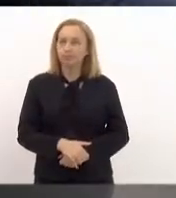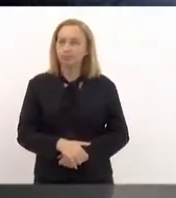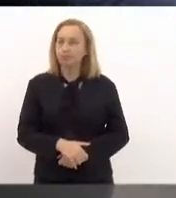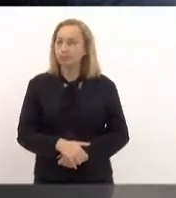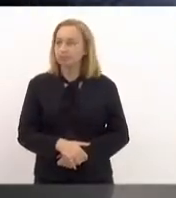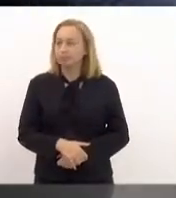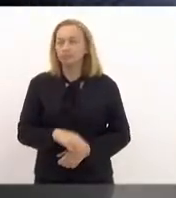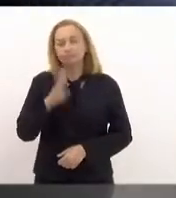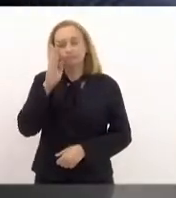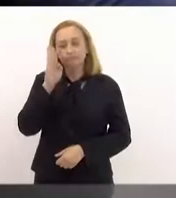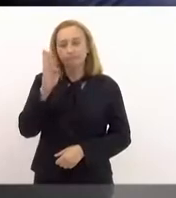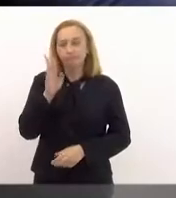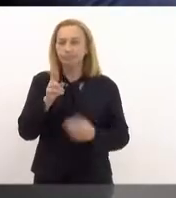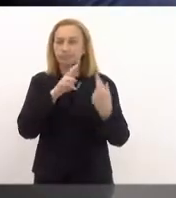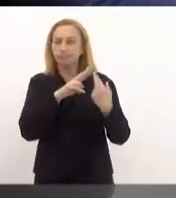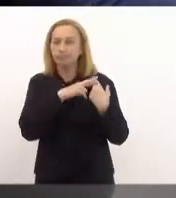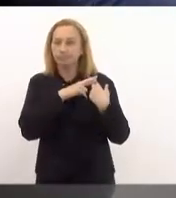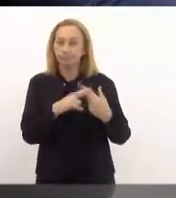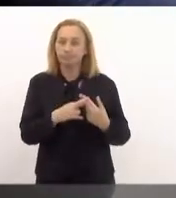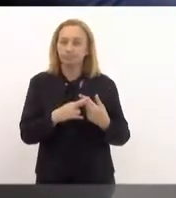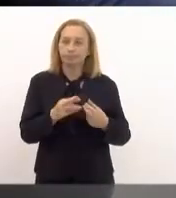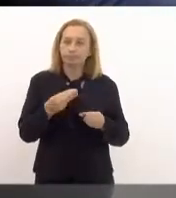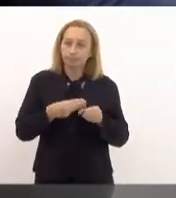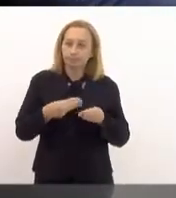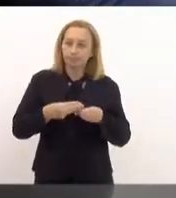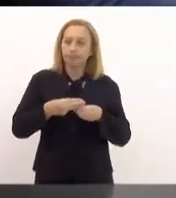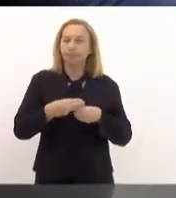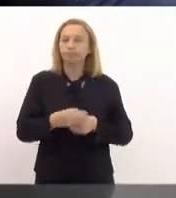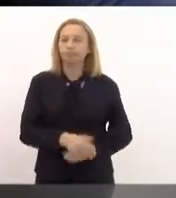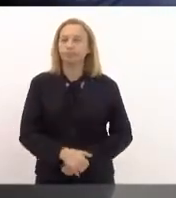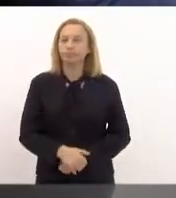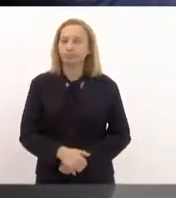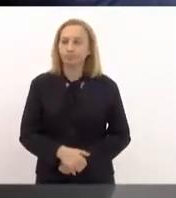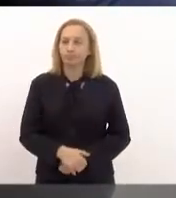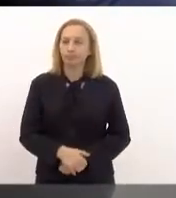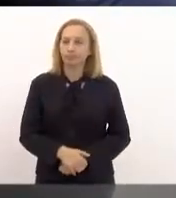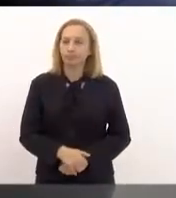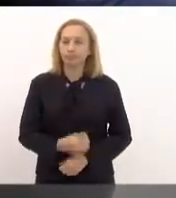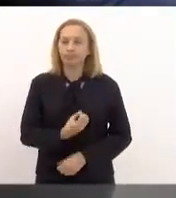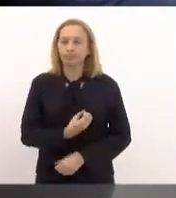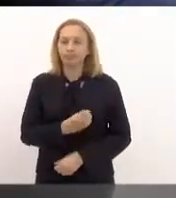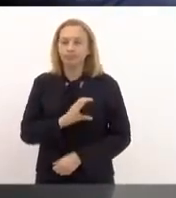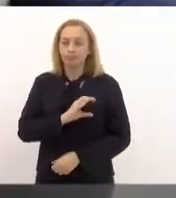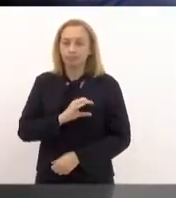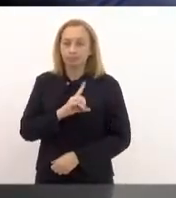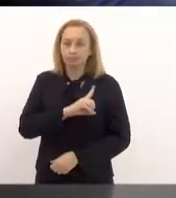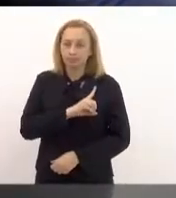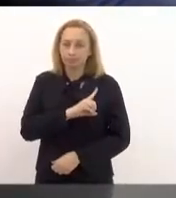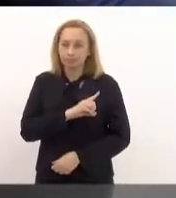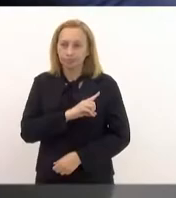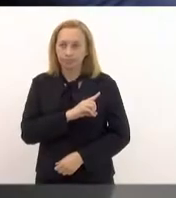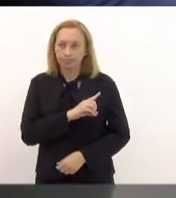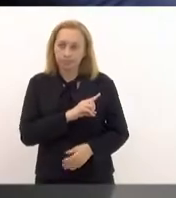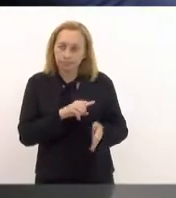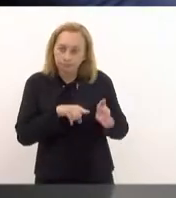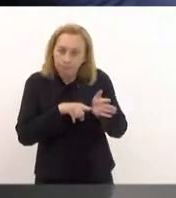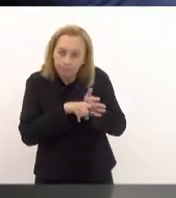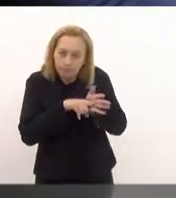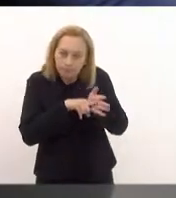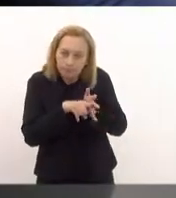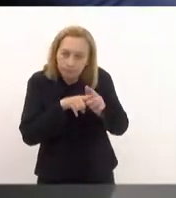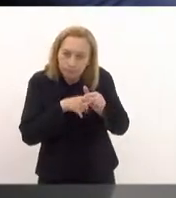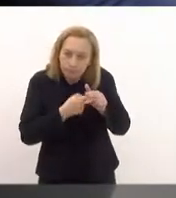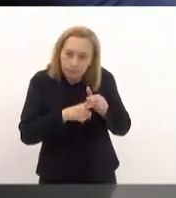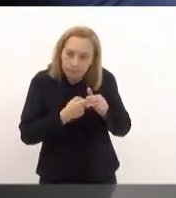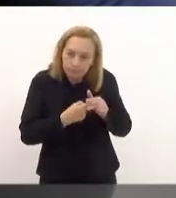é principalmente responsabilidade dos municípios. Se o município de Duque de Caxias está fazendo a revisão do seu plano